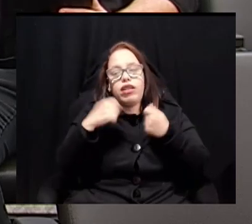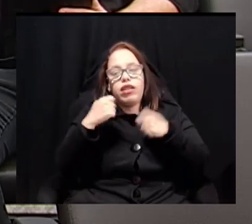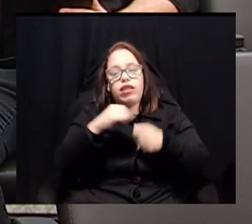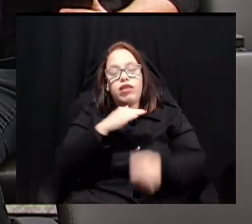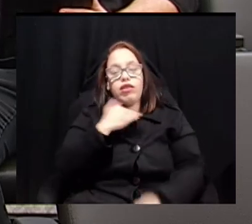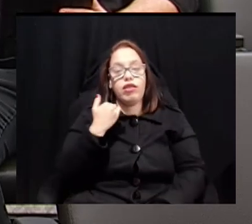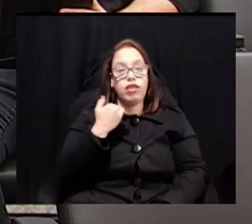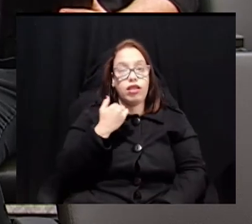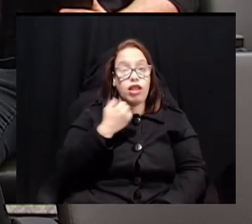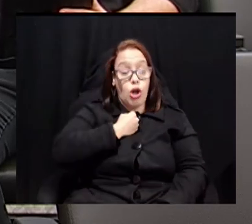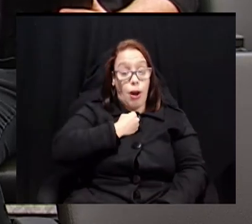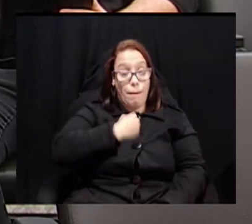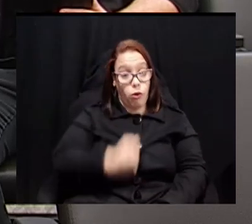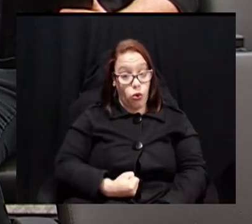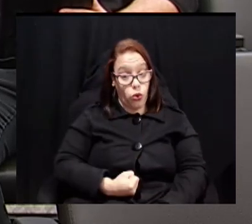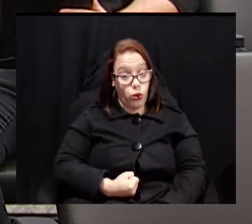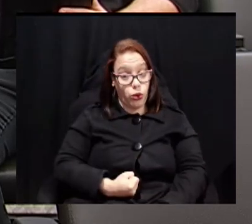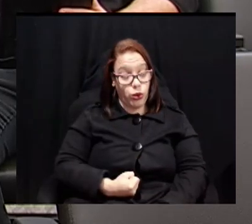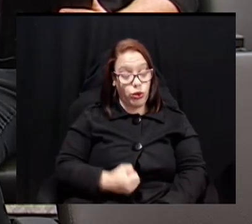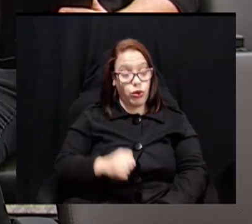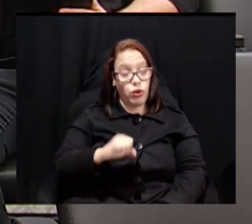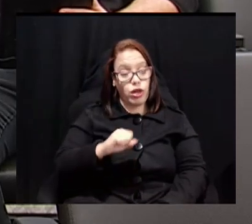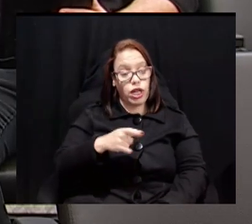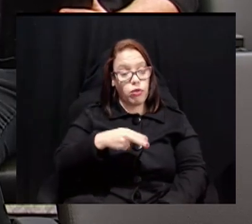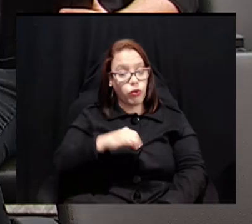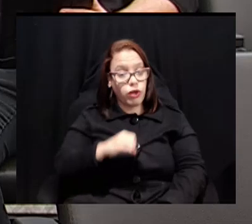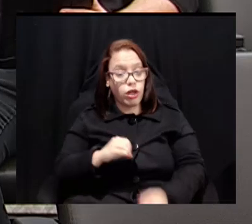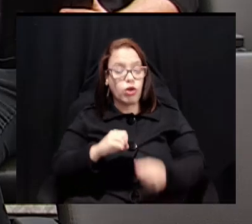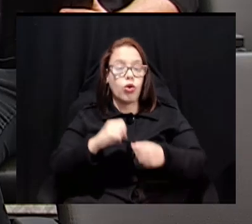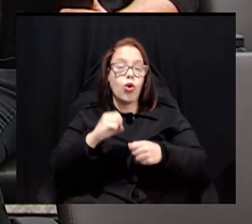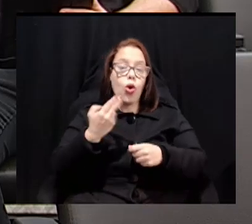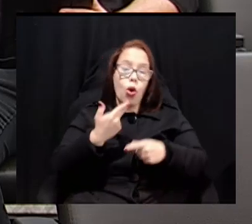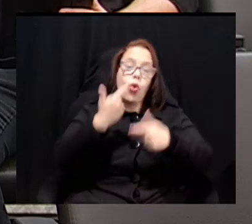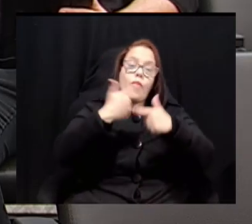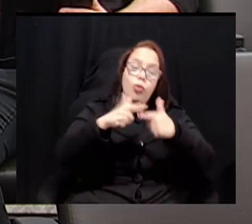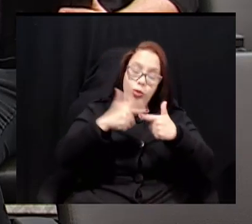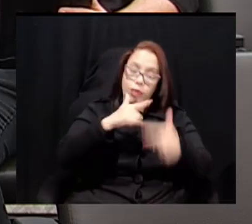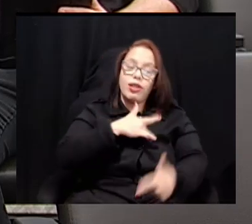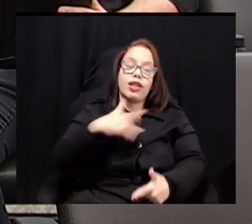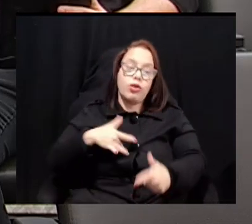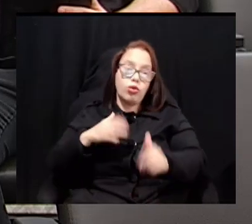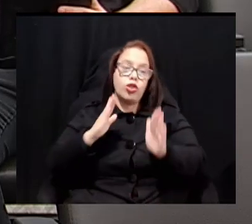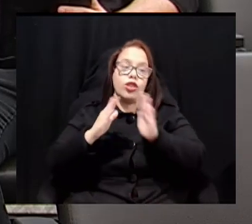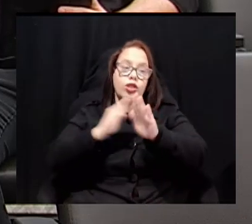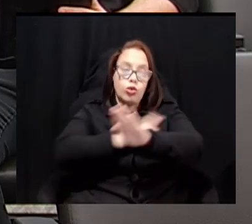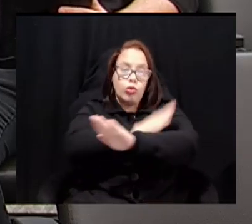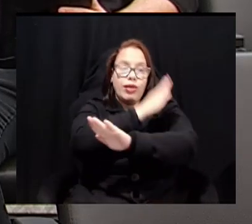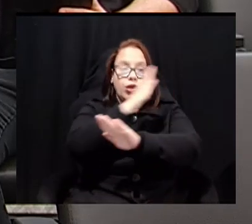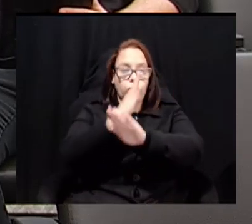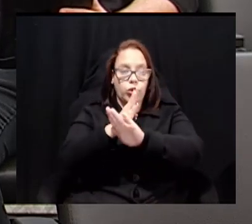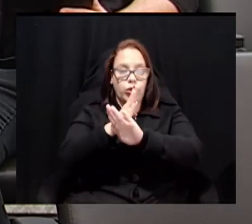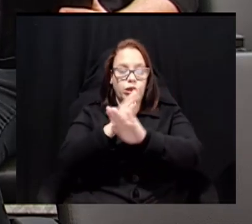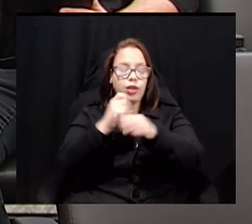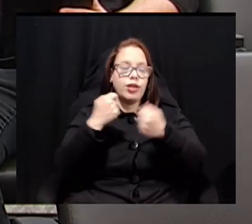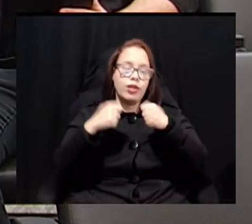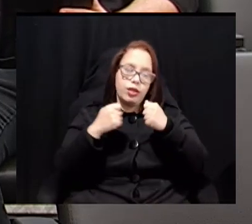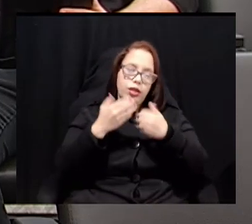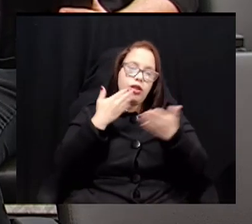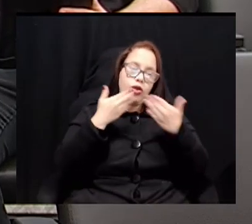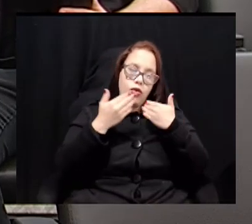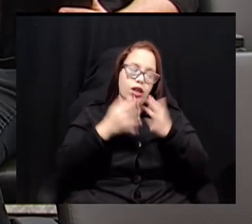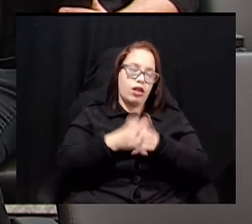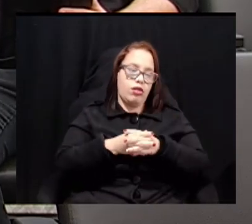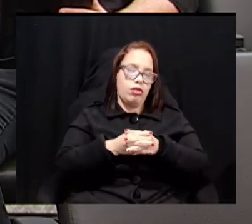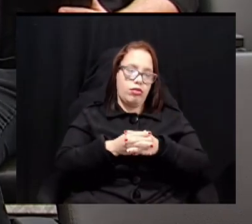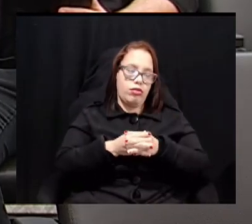espontâneo, ou qualquer outro problema de saúde que tenha ocorrido durante, mas a gente precisa tratar isso. A gente precisa conversar